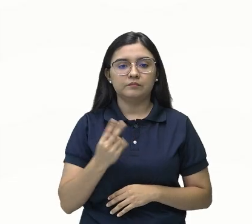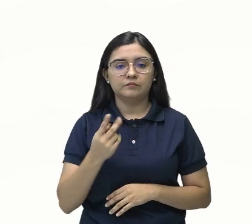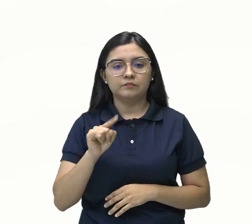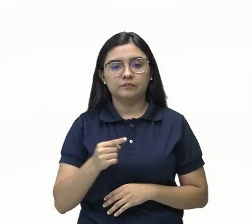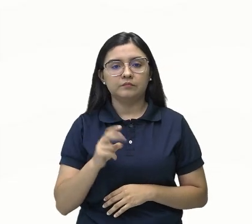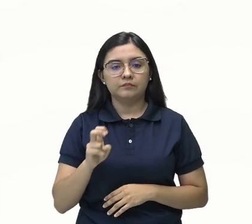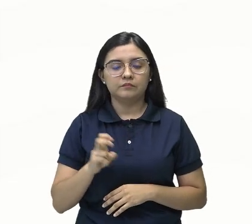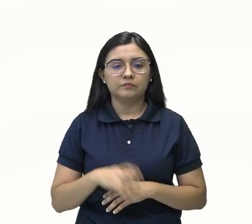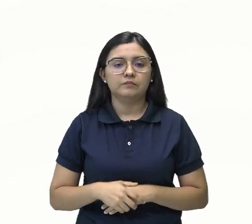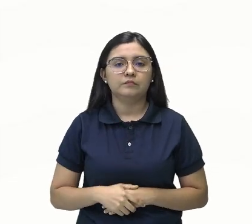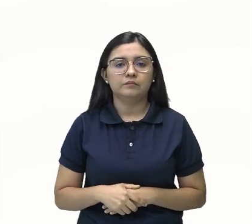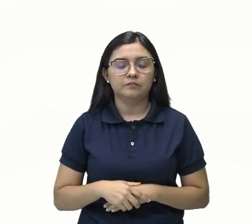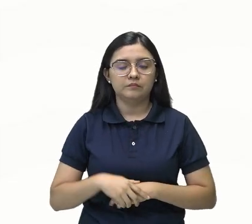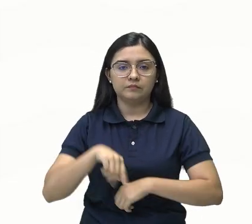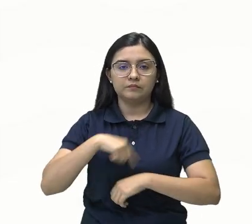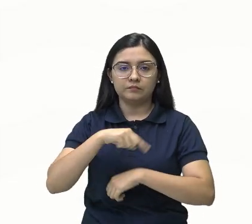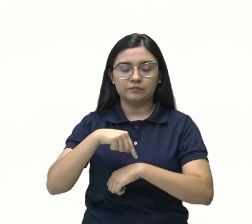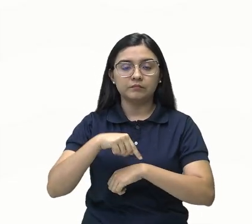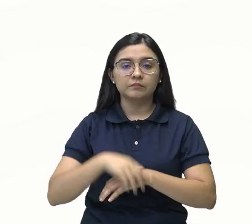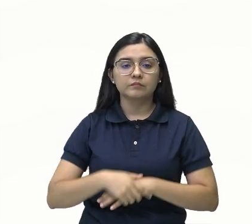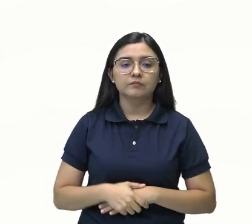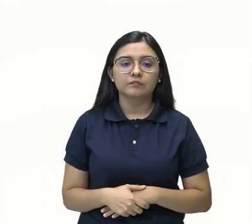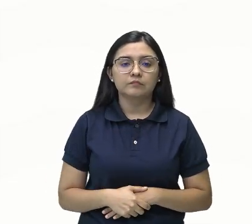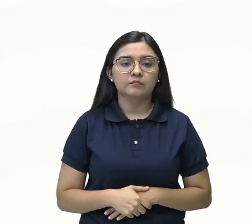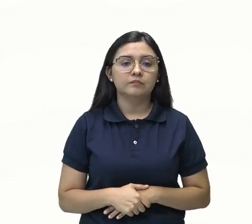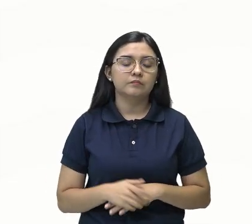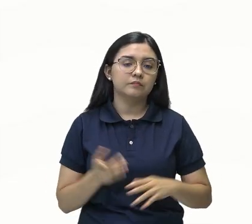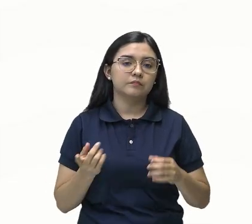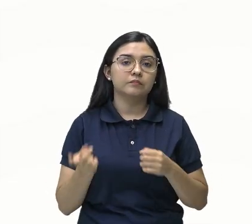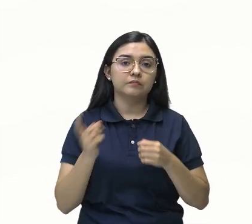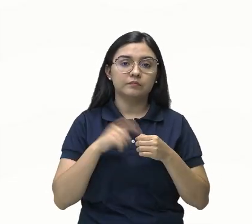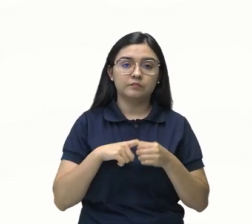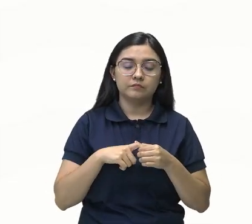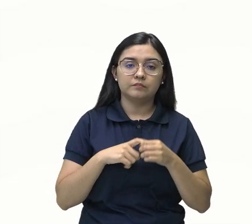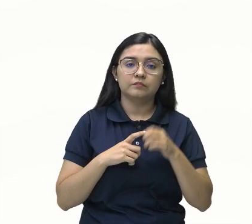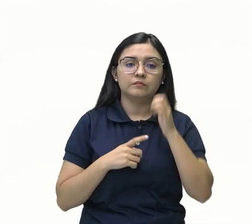2,5 horas. Na volta,